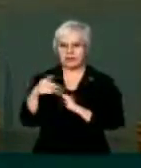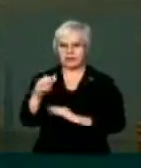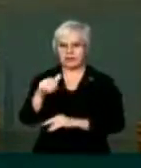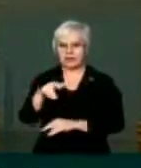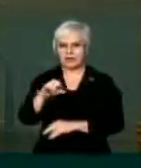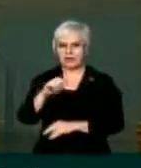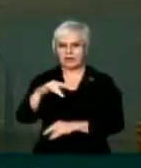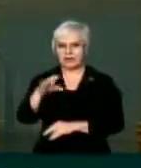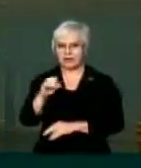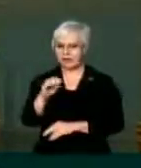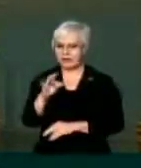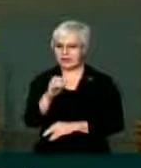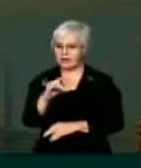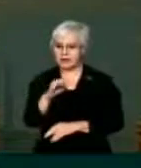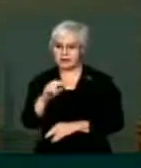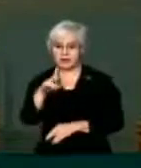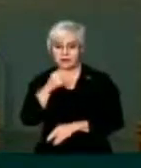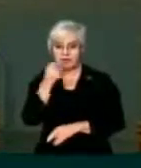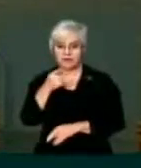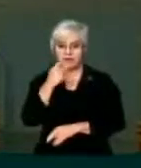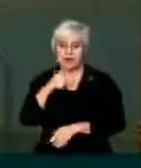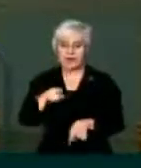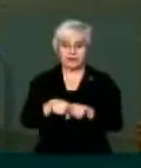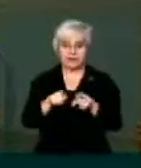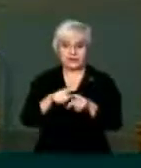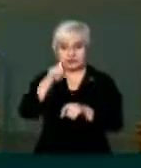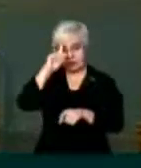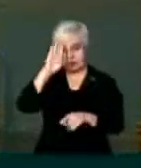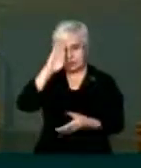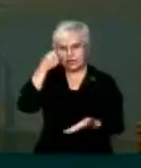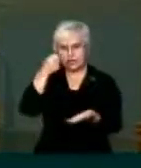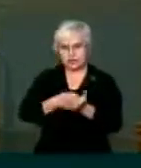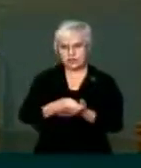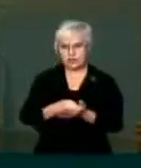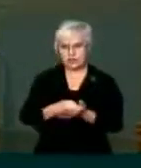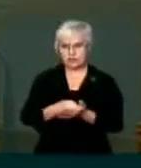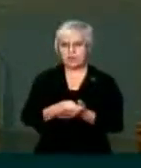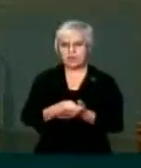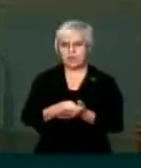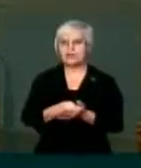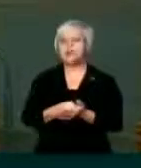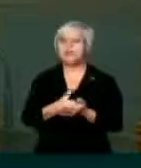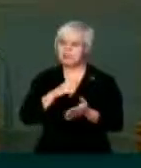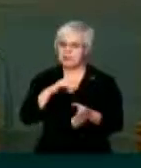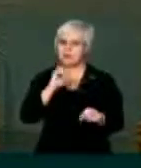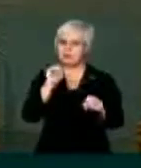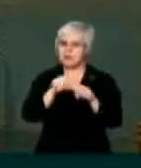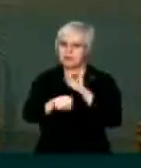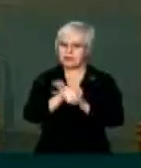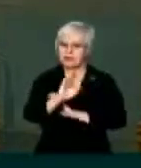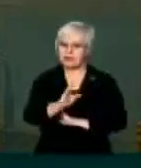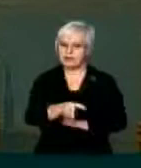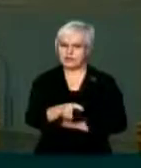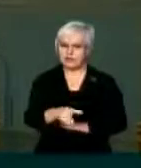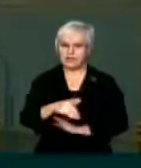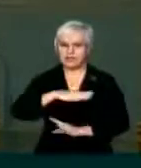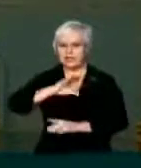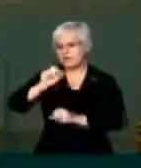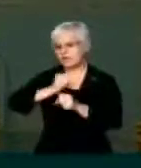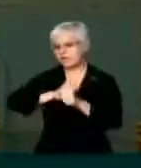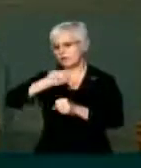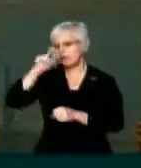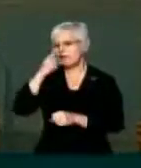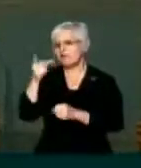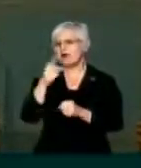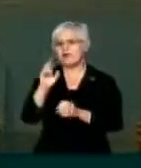Teixeira, que agora se comprova que a ditadura possivelmente deve ter tirado a sua vida, nos disse há muitos anos atrás que